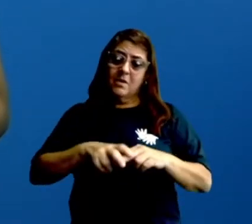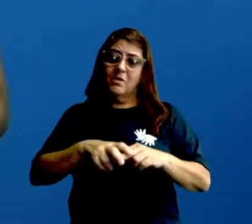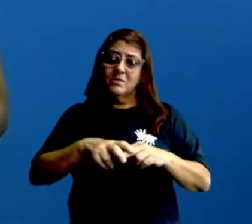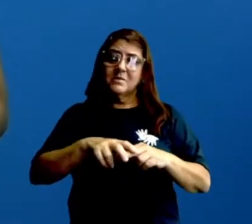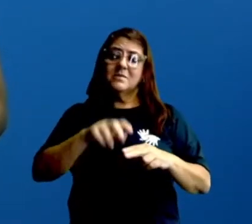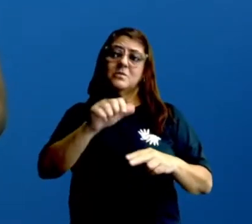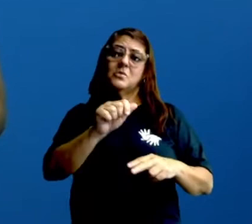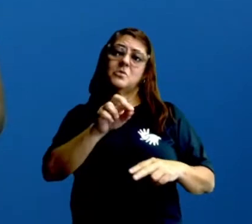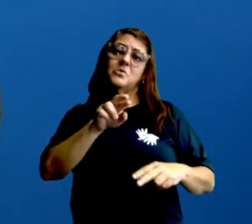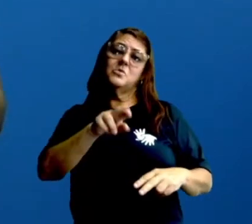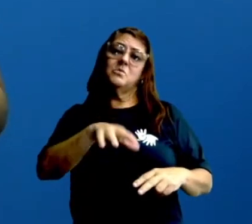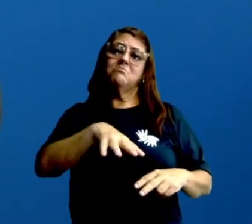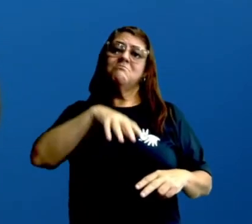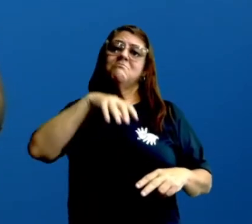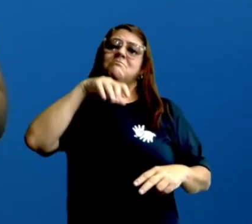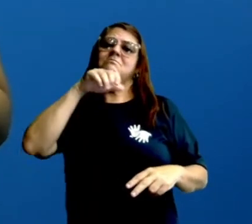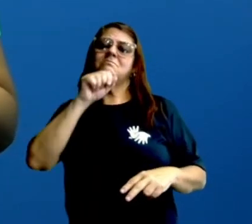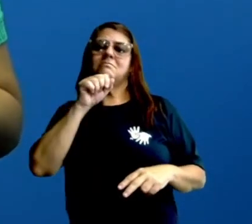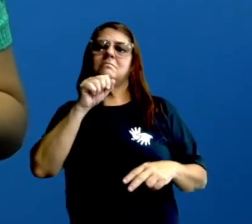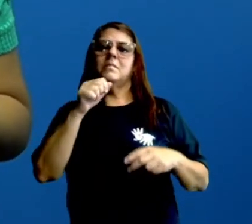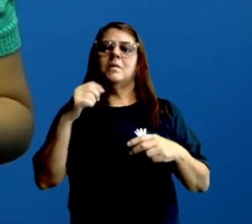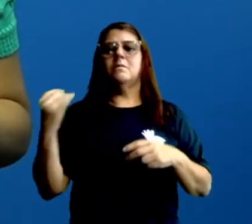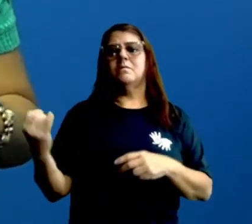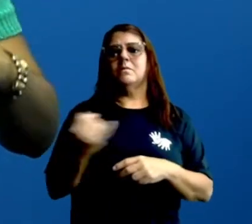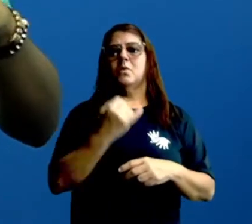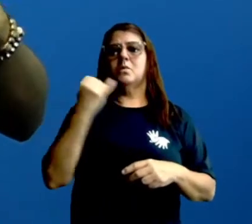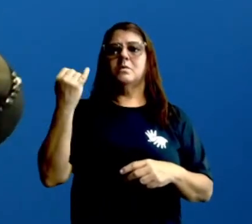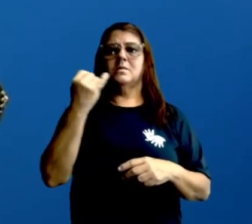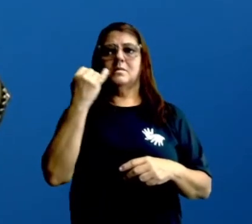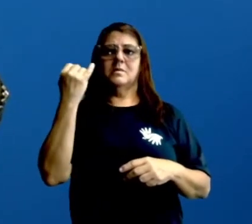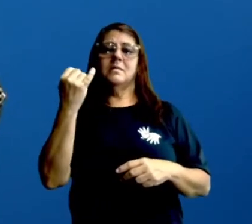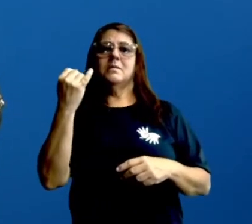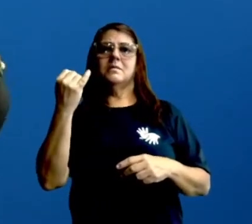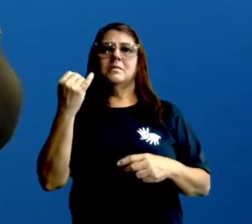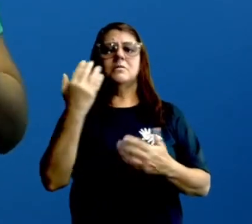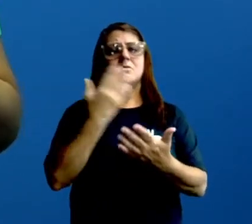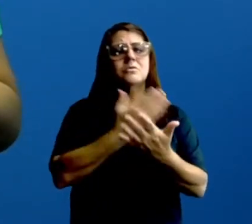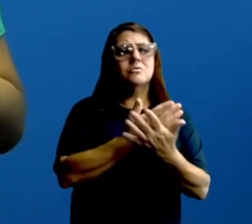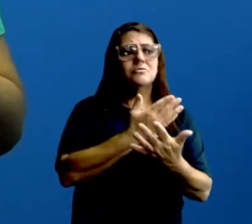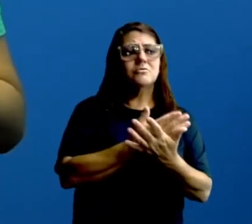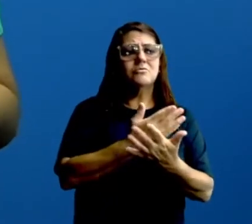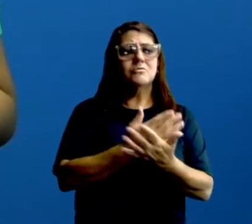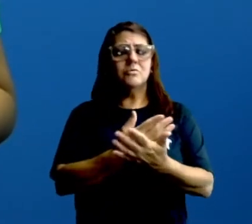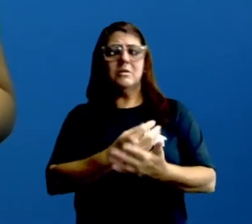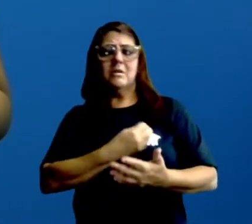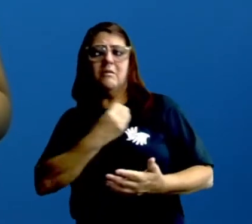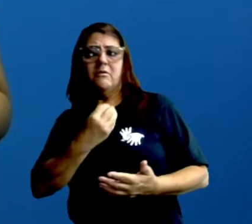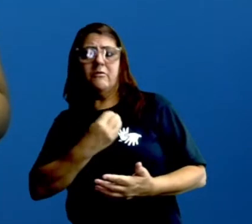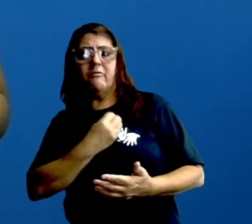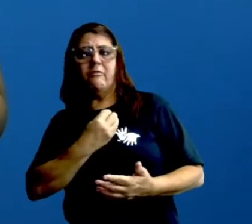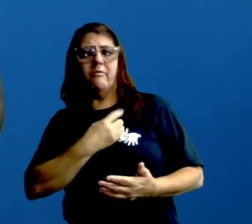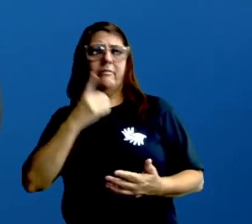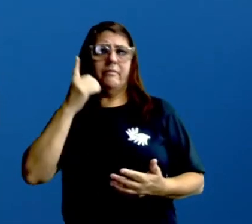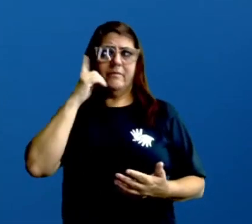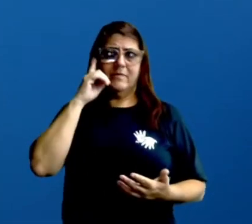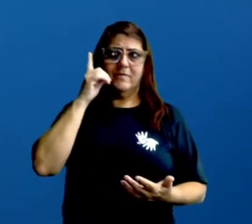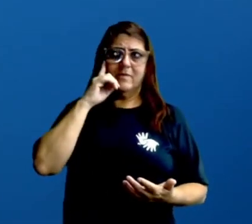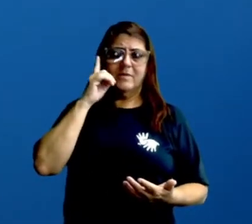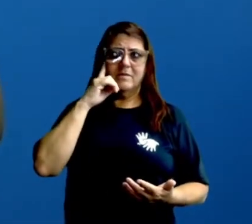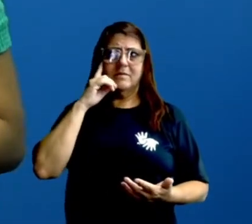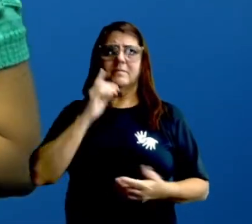sentido do meio ambiente gente tá certo então é importante a gente faz a relação do que a gente estuda com que a nossa vida cotidiana